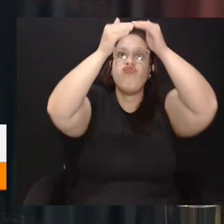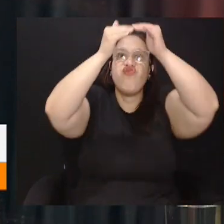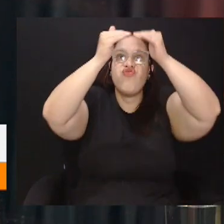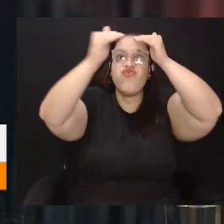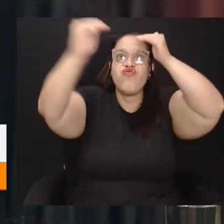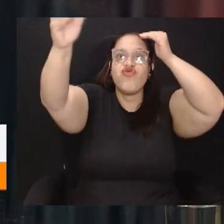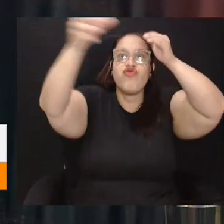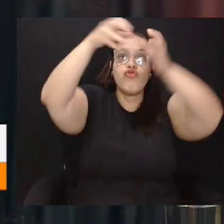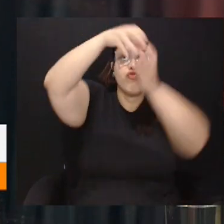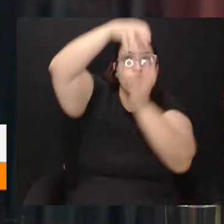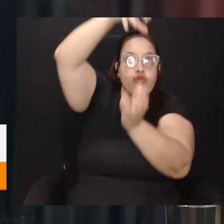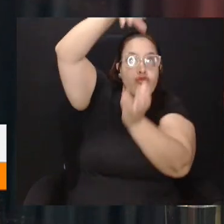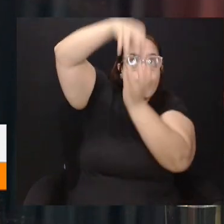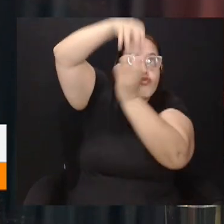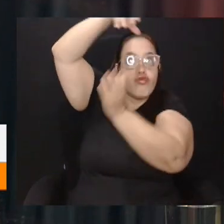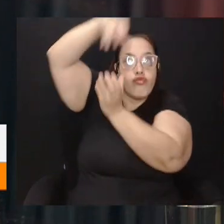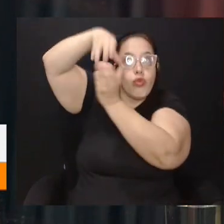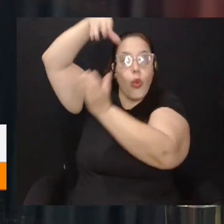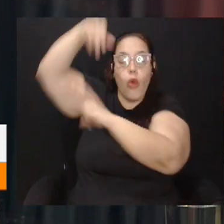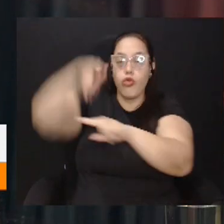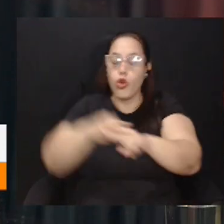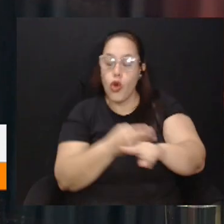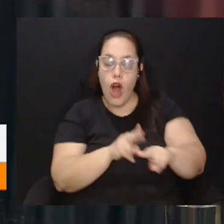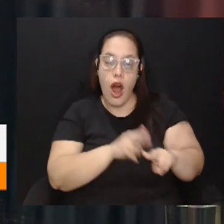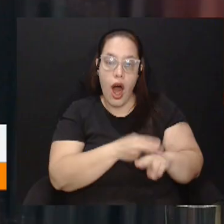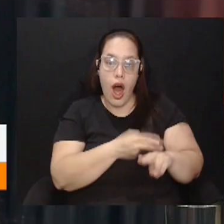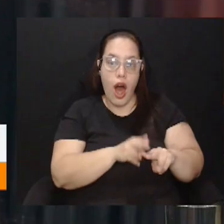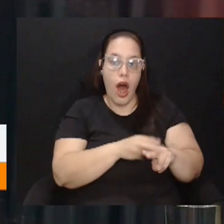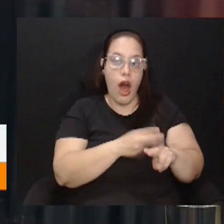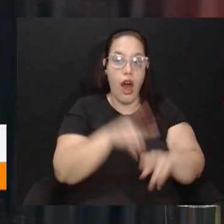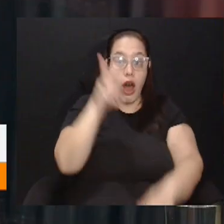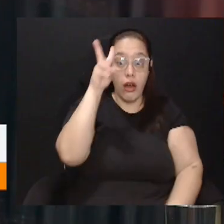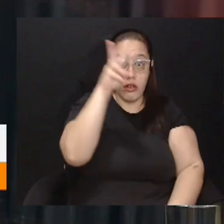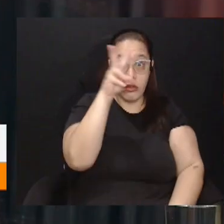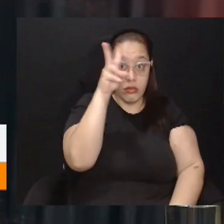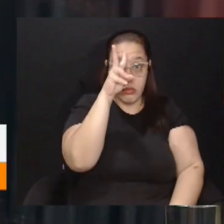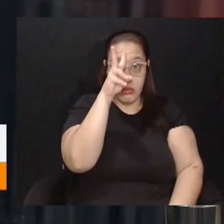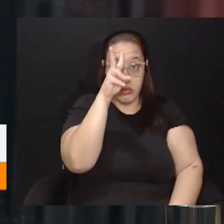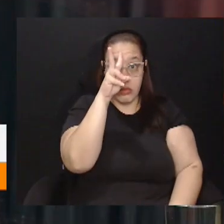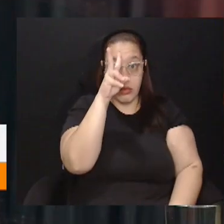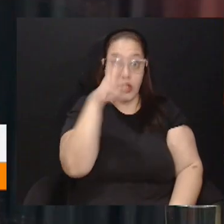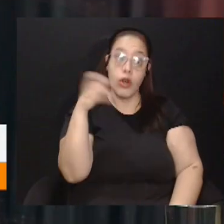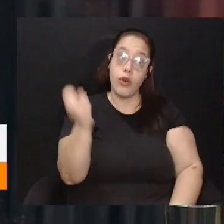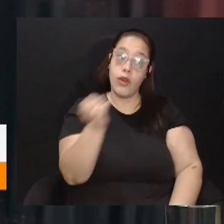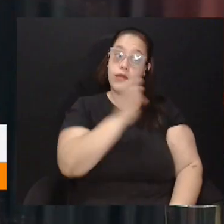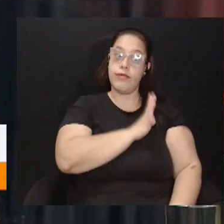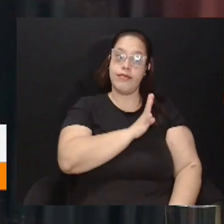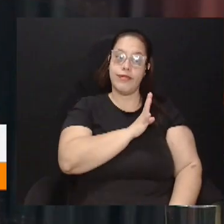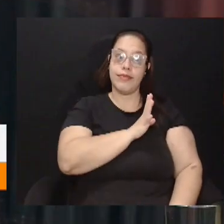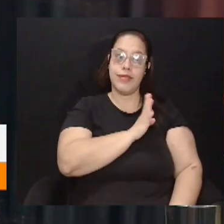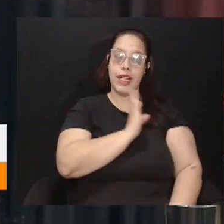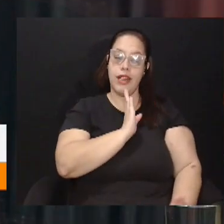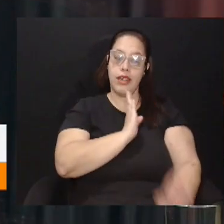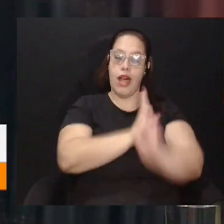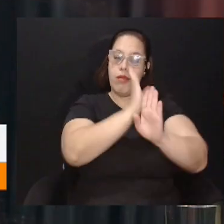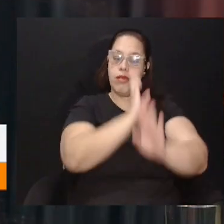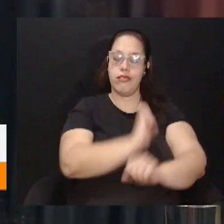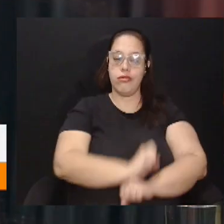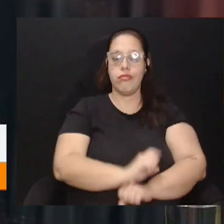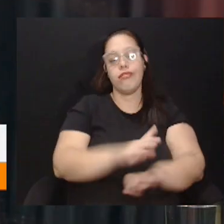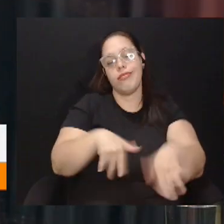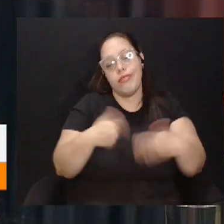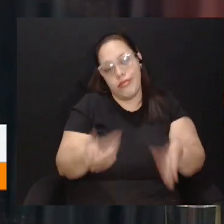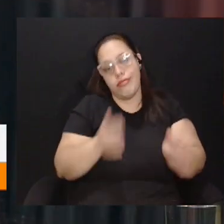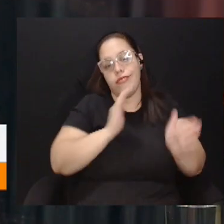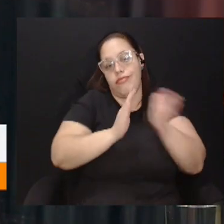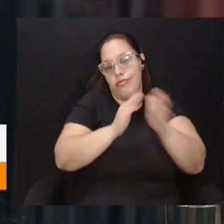Sim. de ovos de Páscoa, e aí nós nos lembramos, que alguma coisa nova está para chegar, que é exatamente o período da